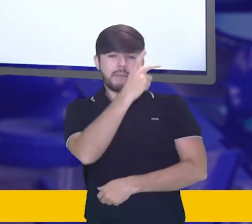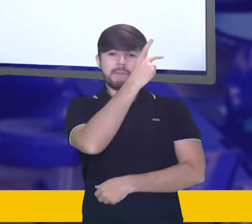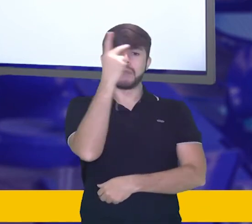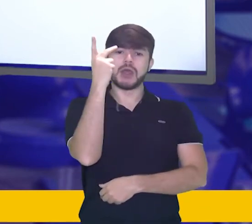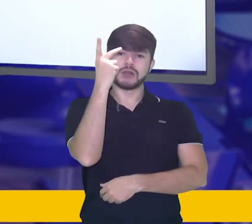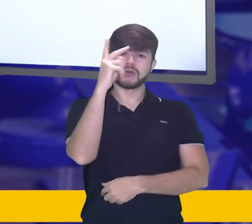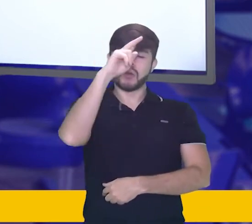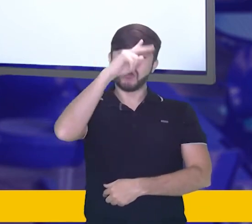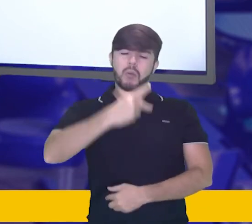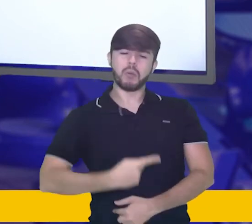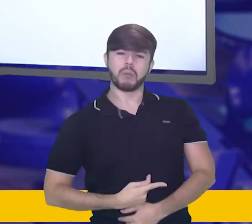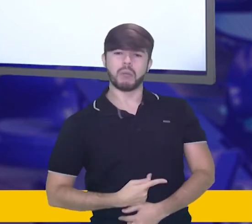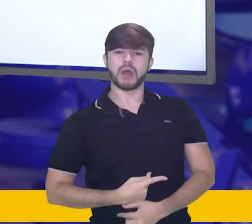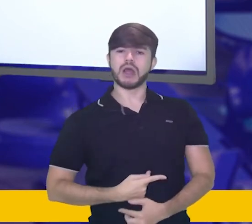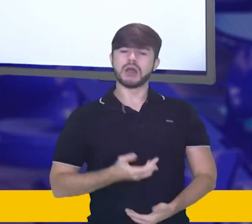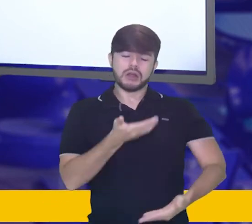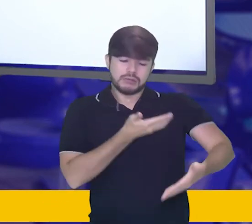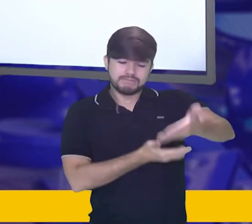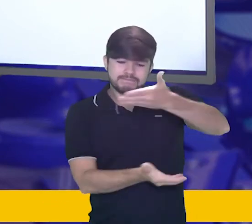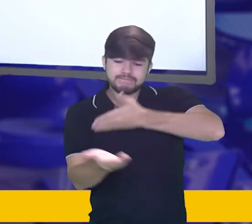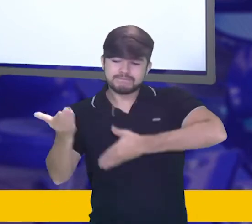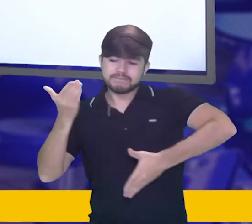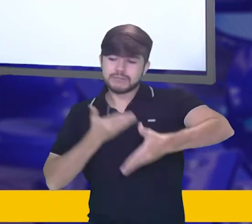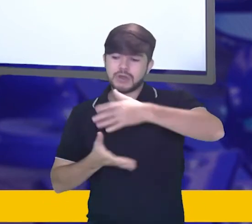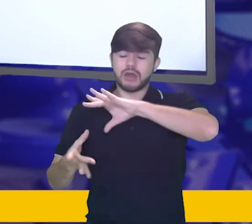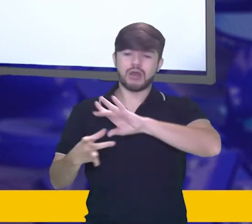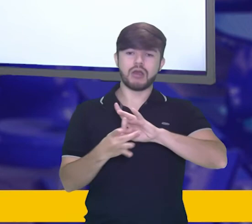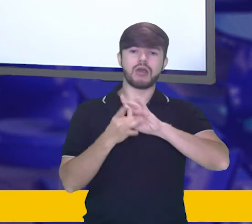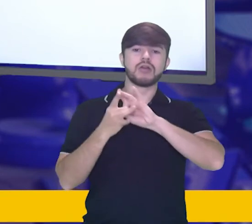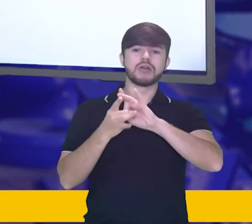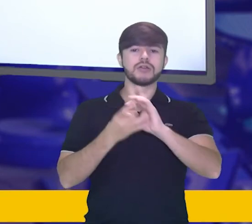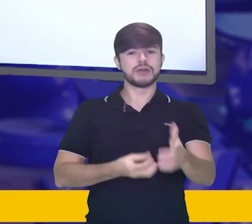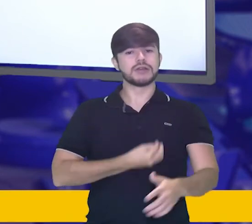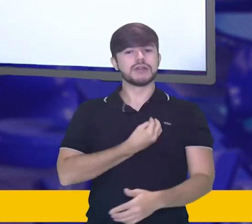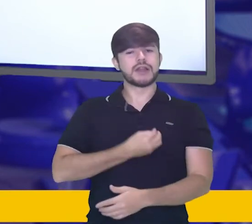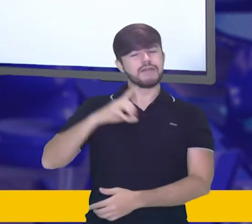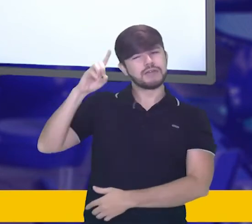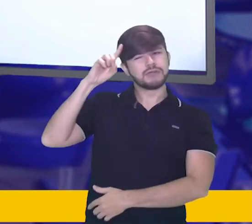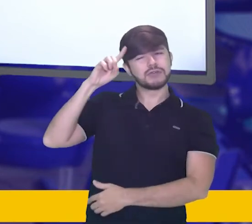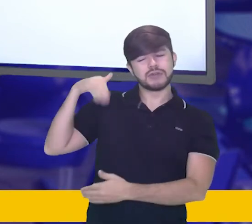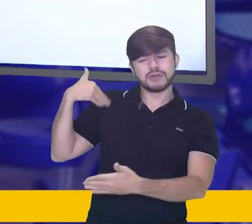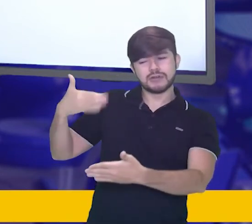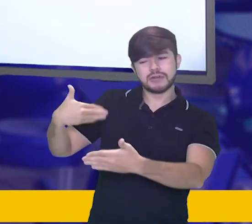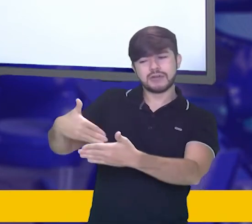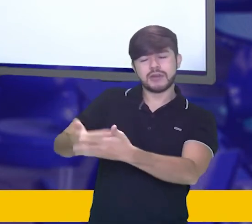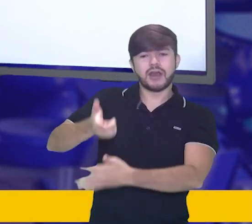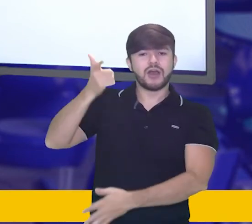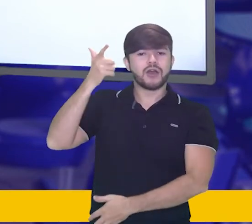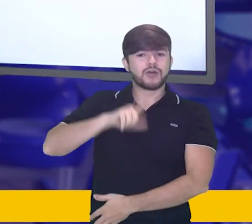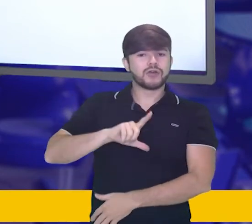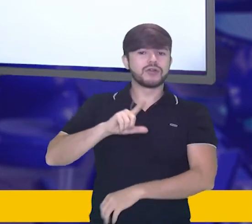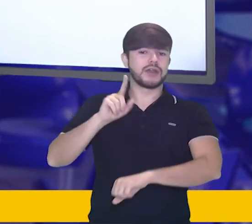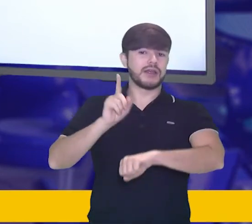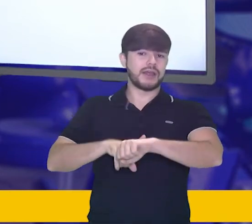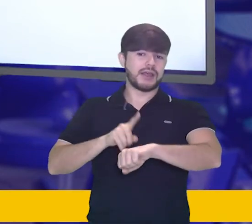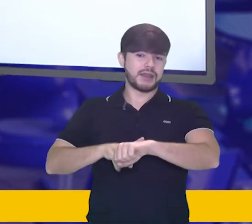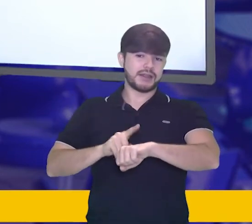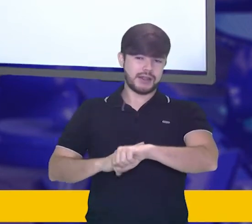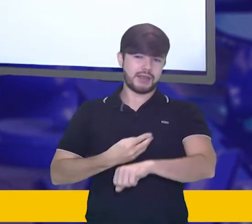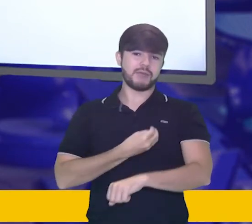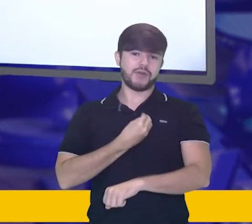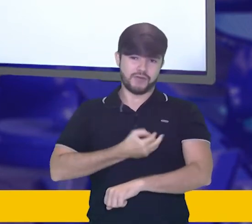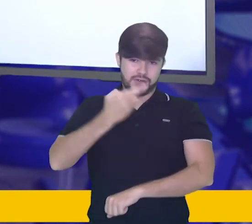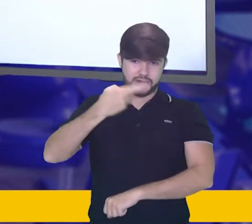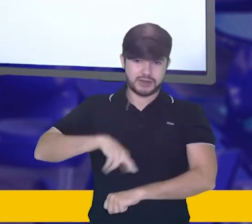esse indivíduo, né, esse ser humano, se envolve na vida, né, no dia a dia, no cotidiano, para